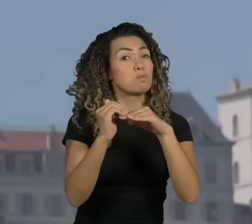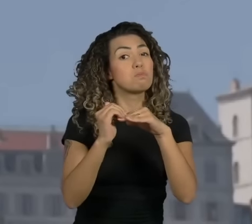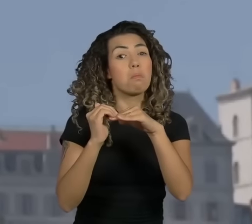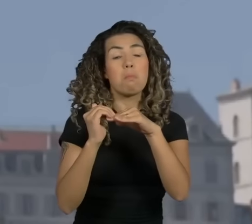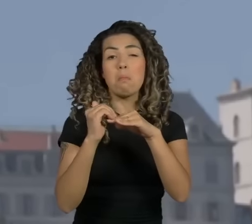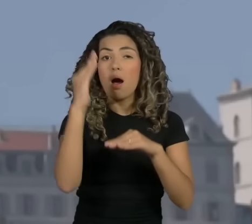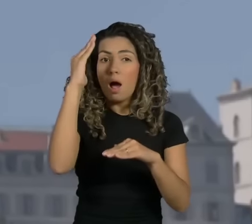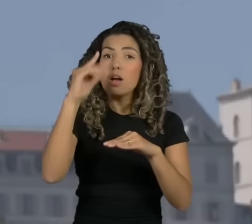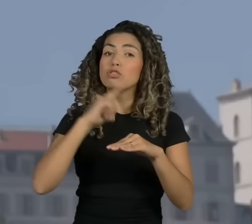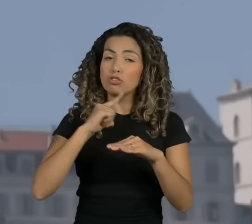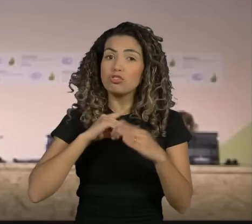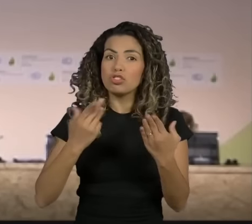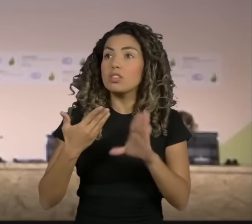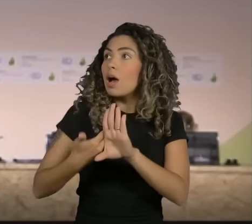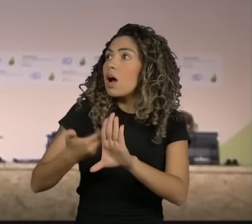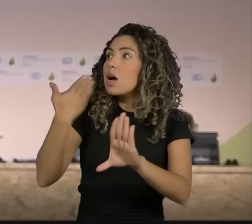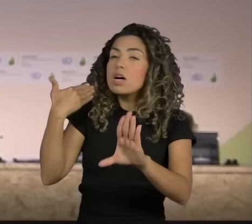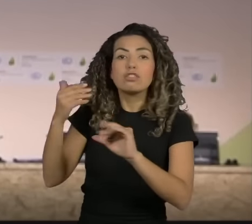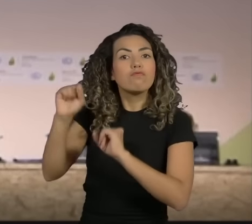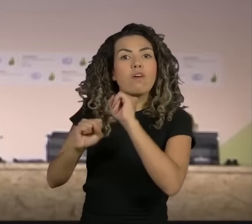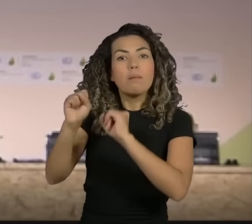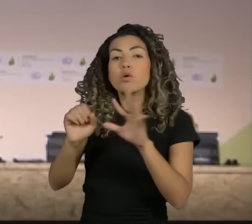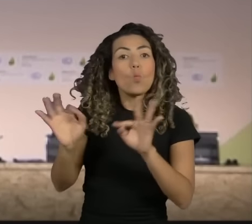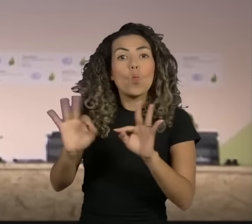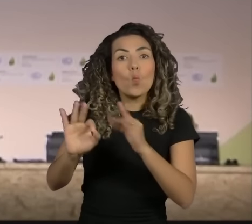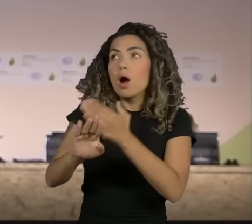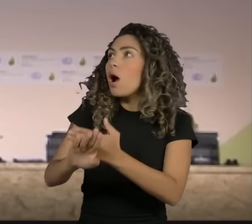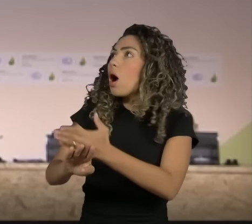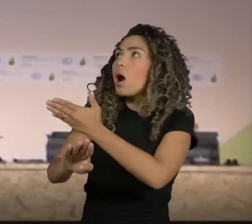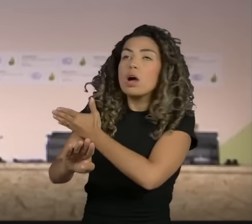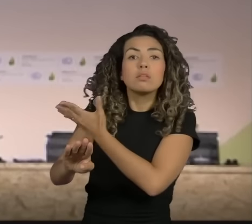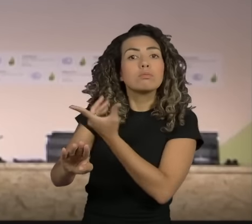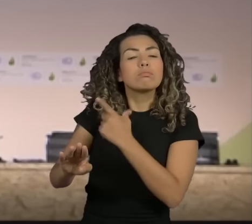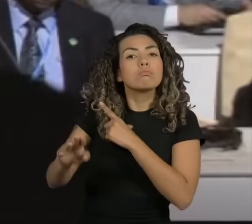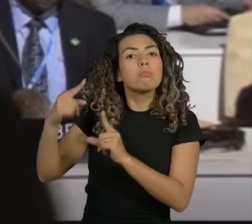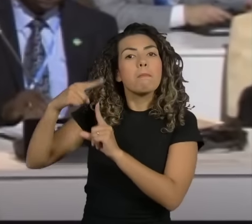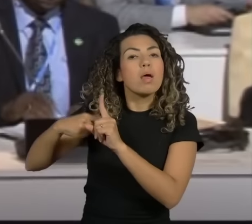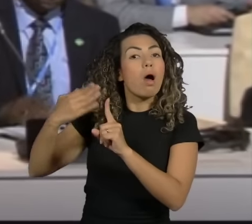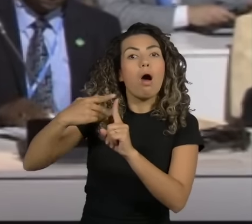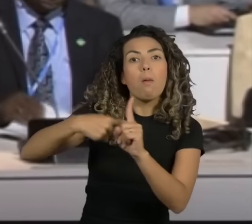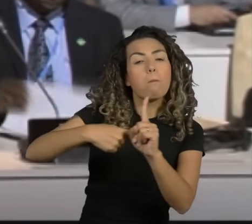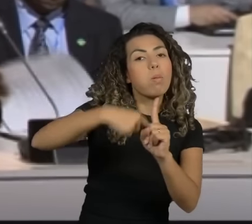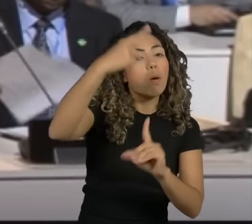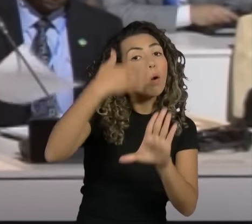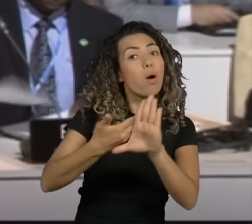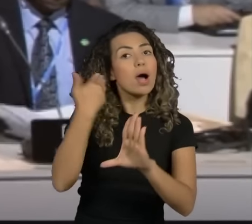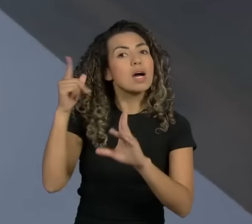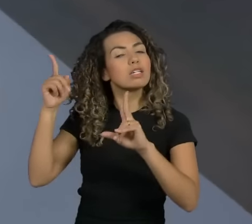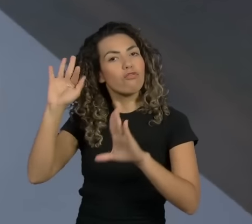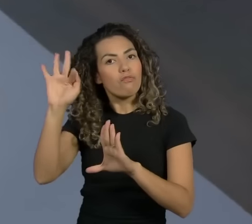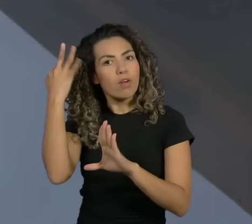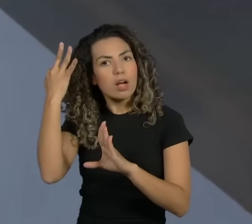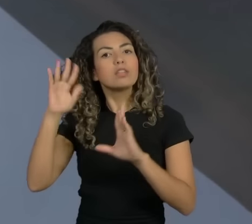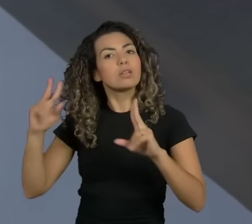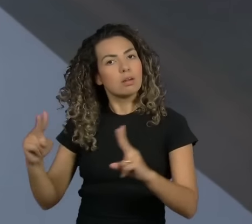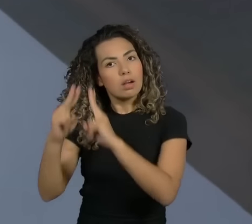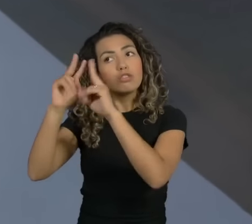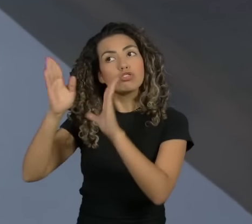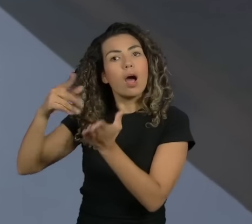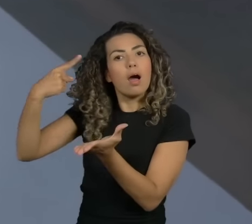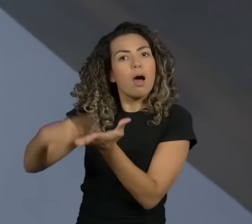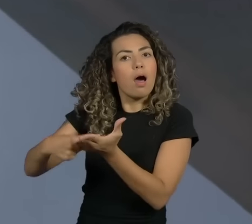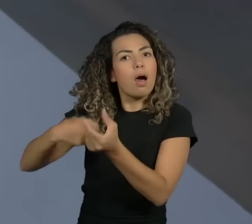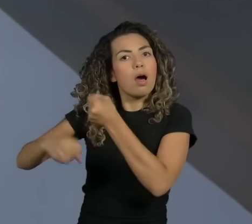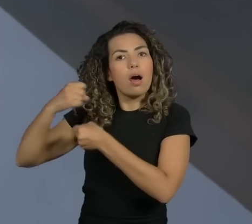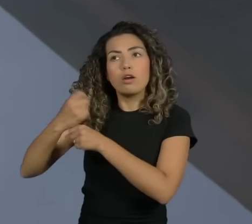níveis pré-industriais. A meta havia sido estabelecida no Acordo de Paris em 2015. Estudos